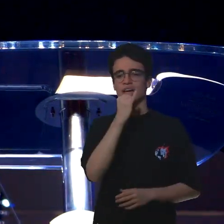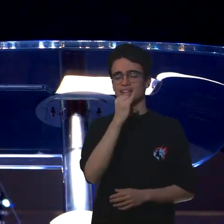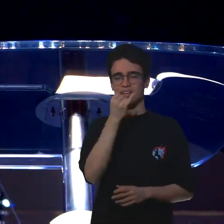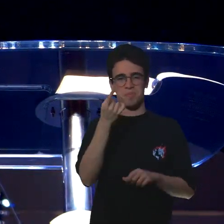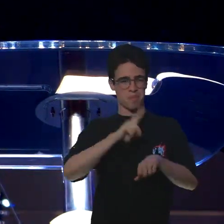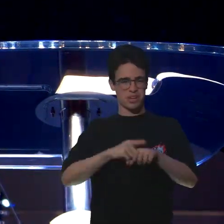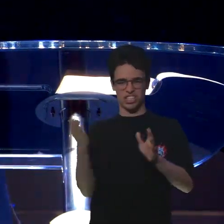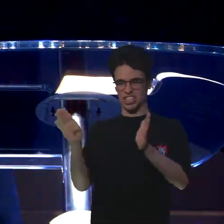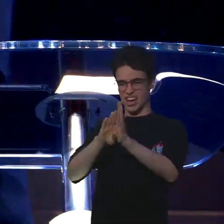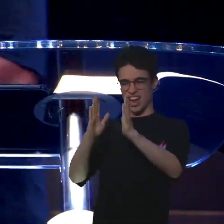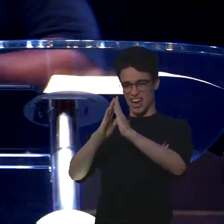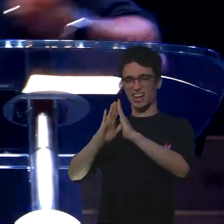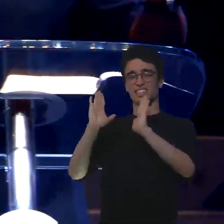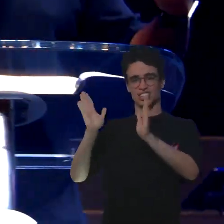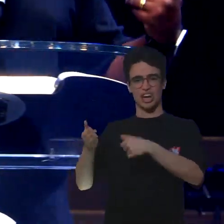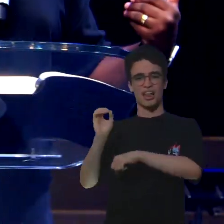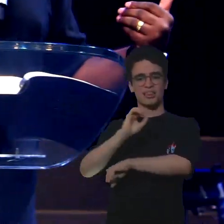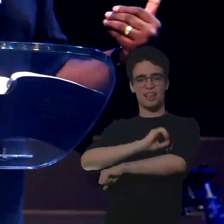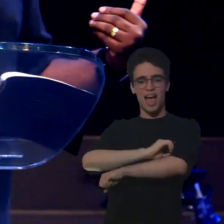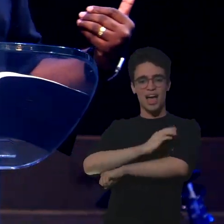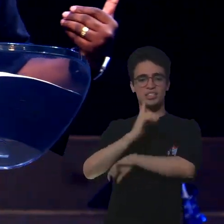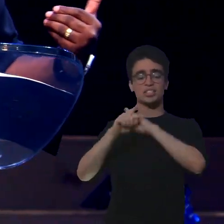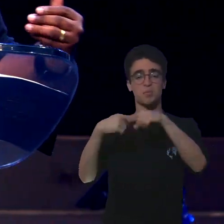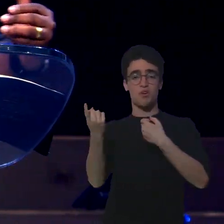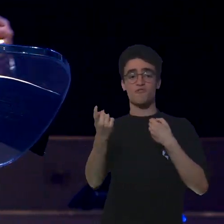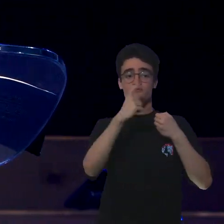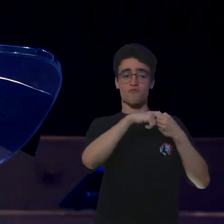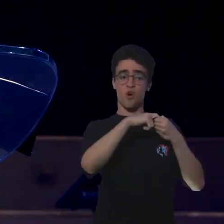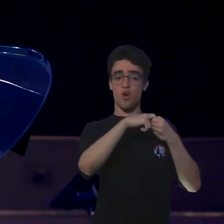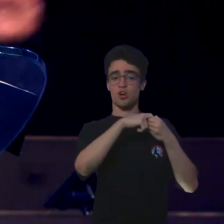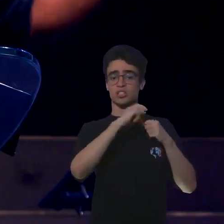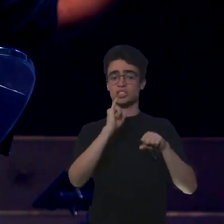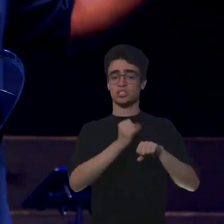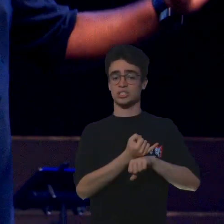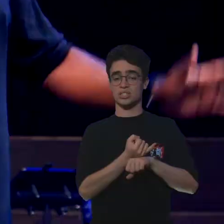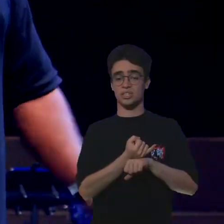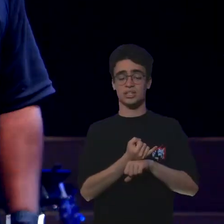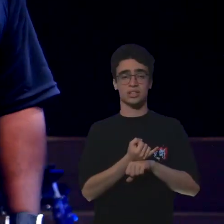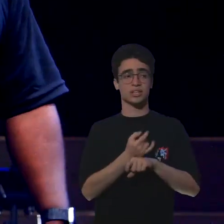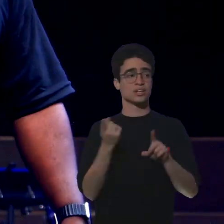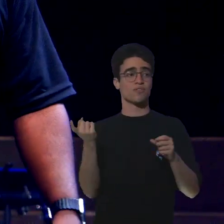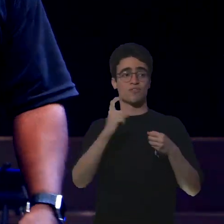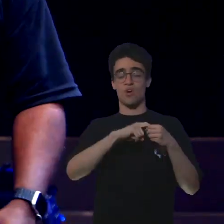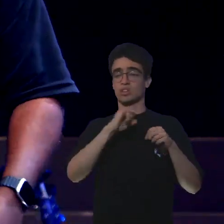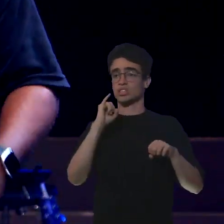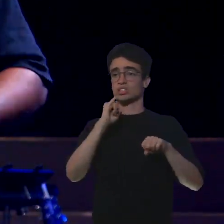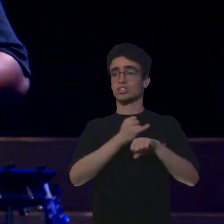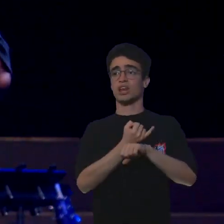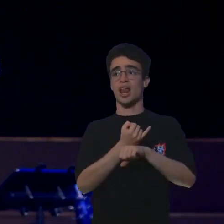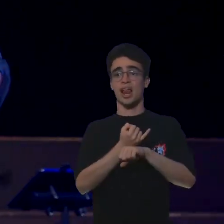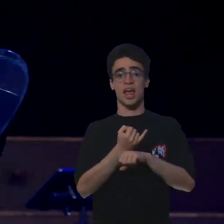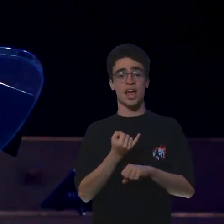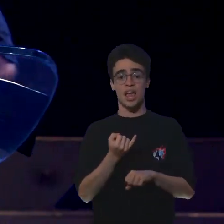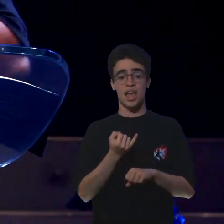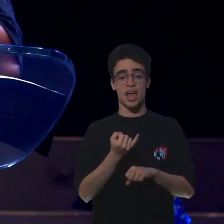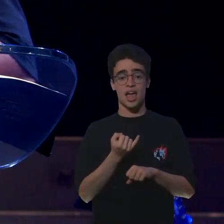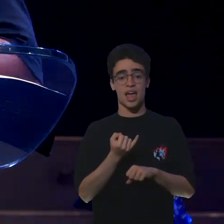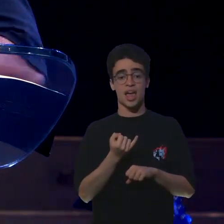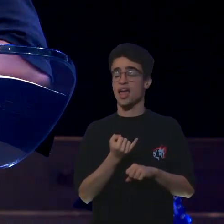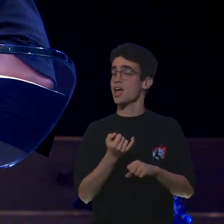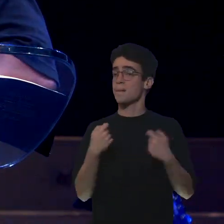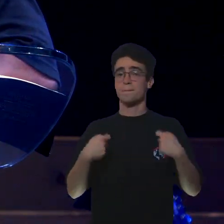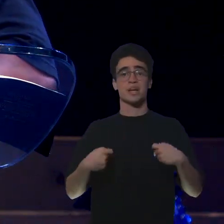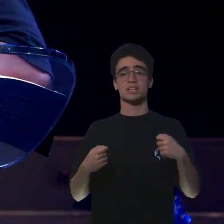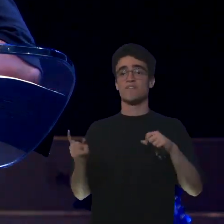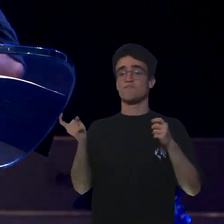na casa já era tarde, eles precisavam retornar para Jerusalém para